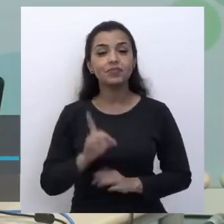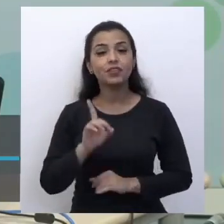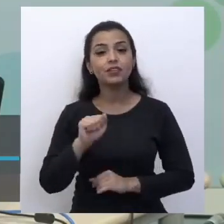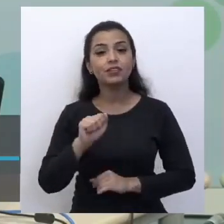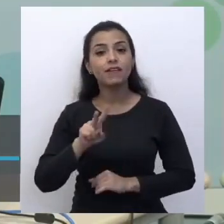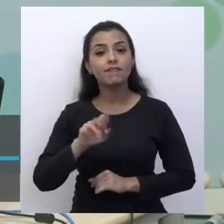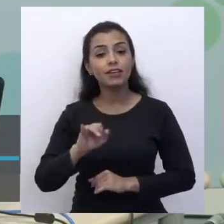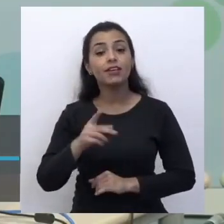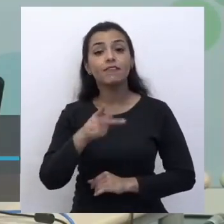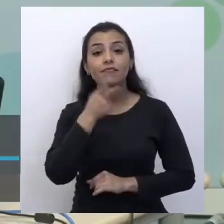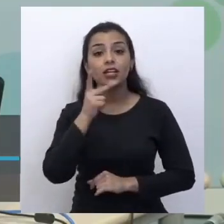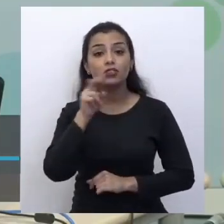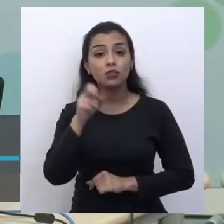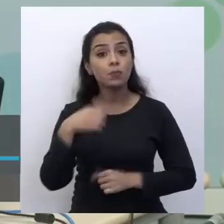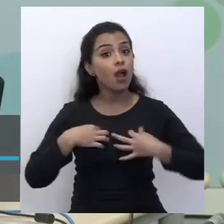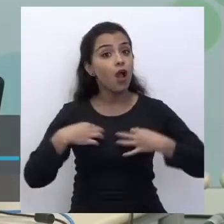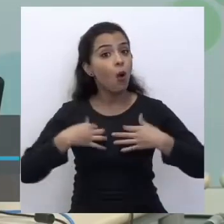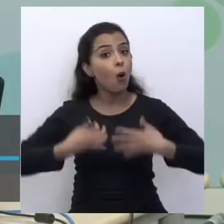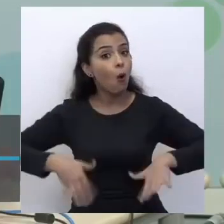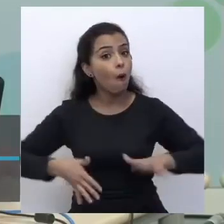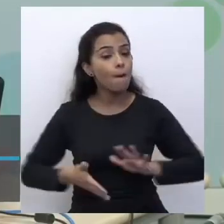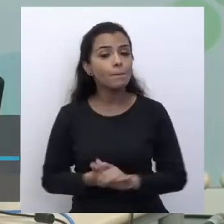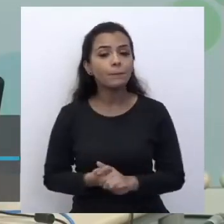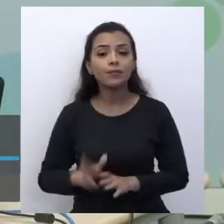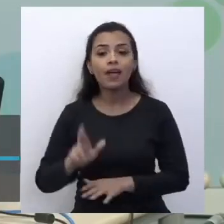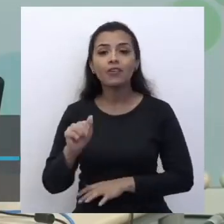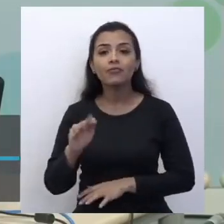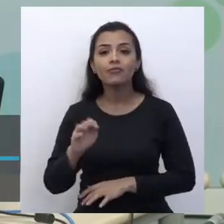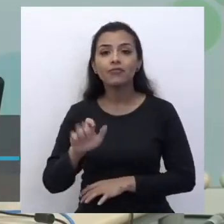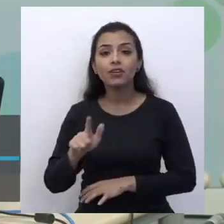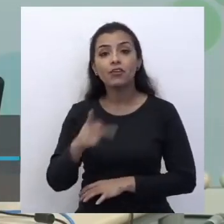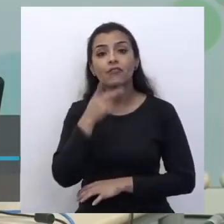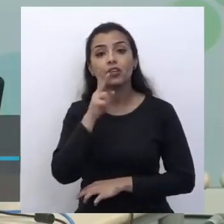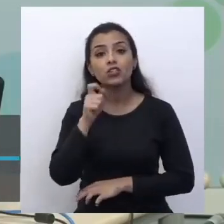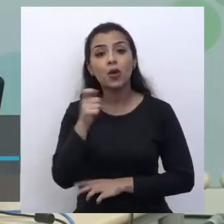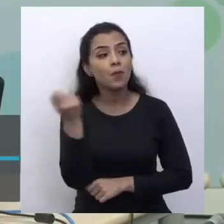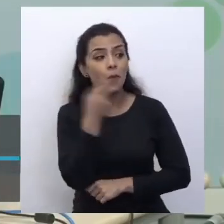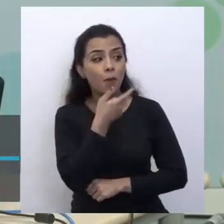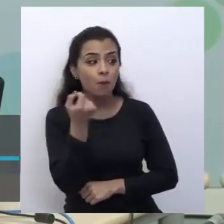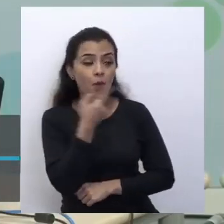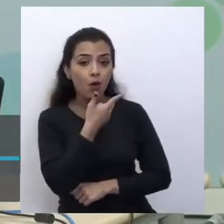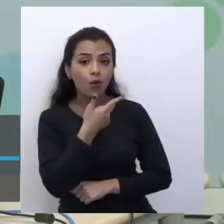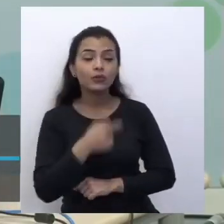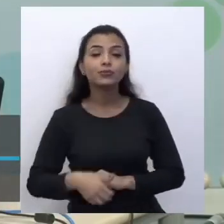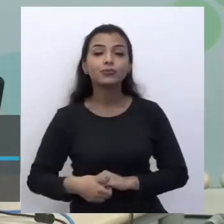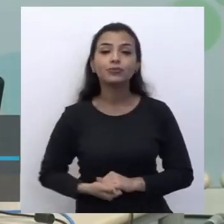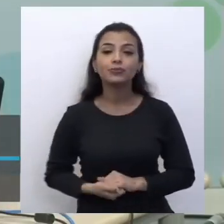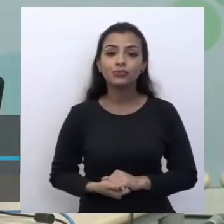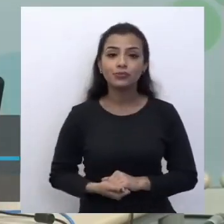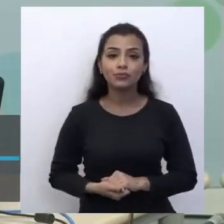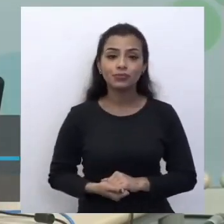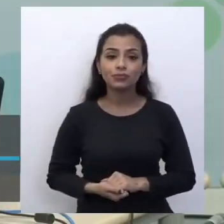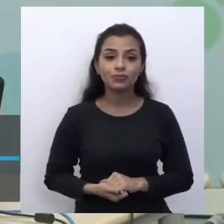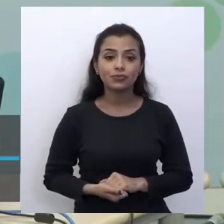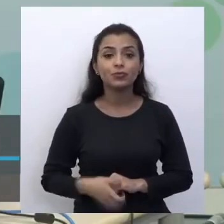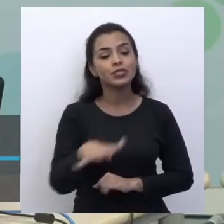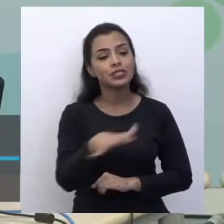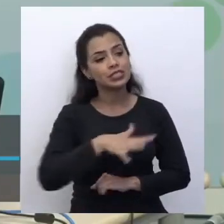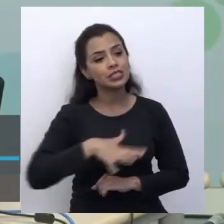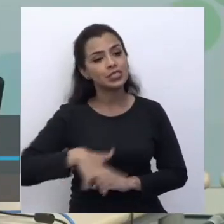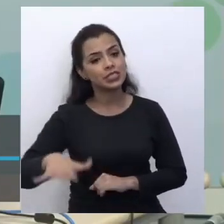as roupas. O Rafael, humor. O Wesley, iluminação. Rafael,